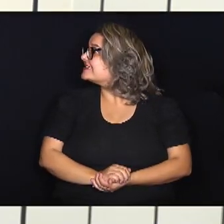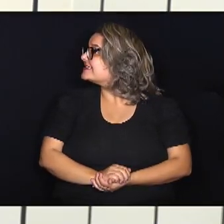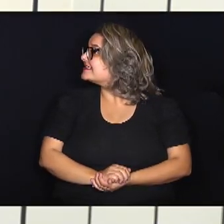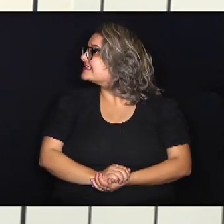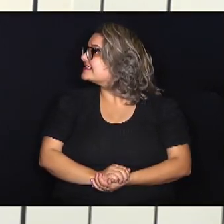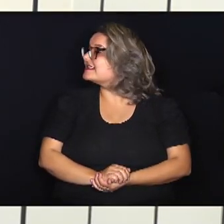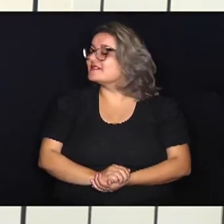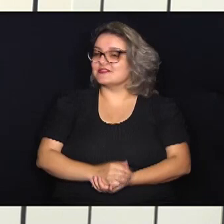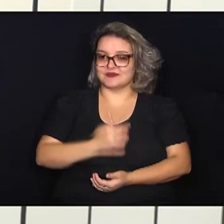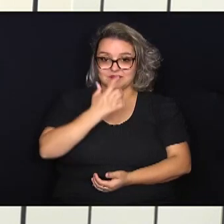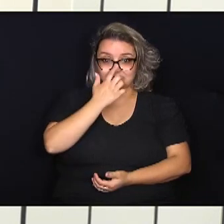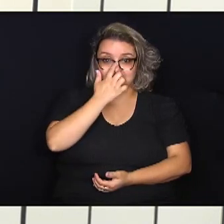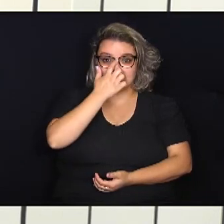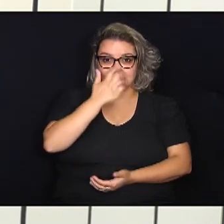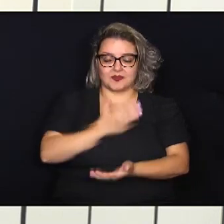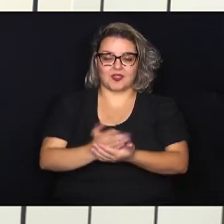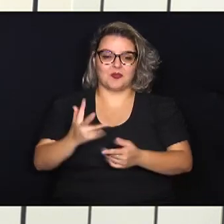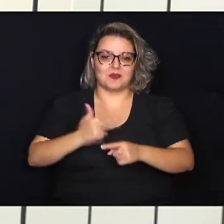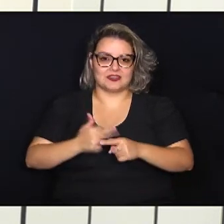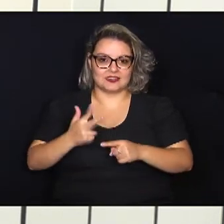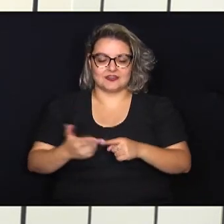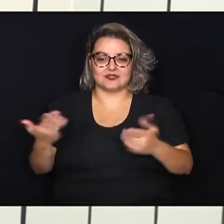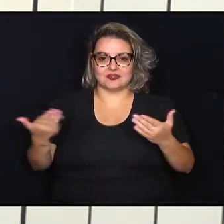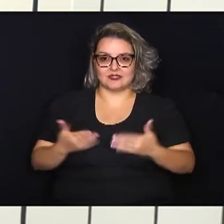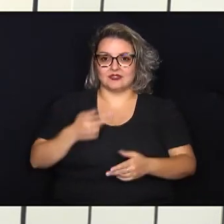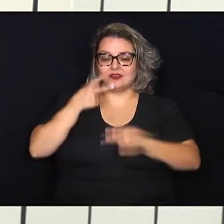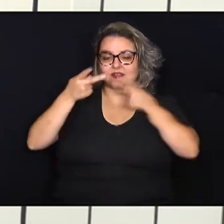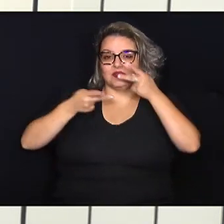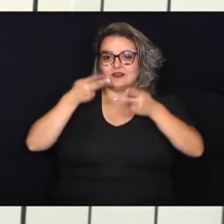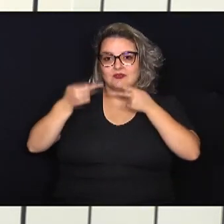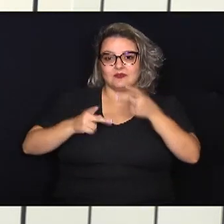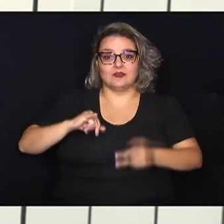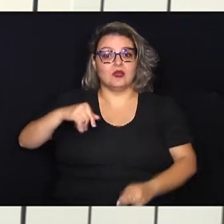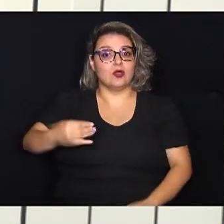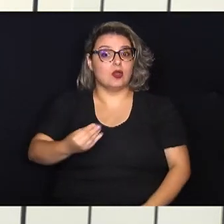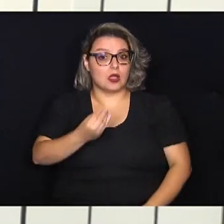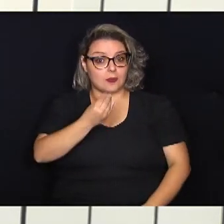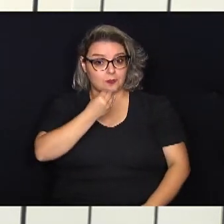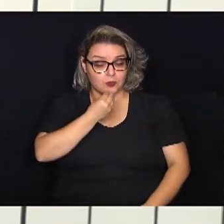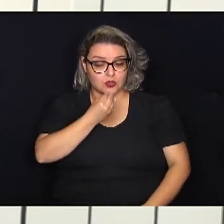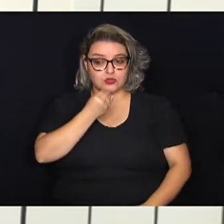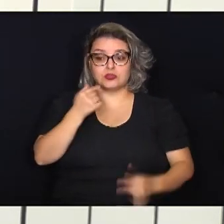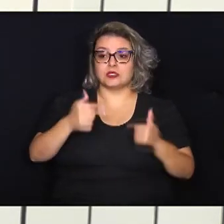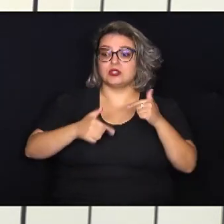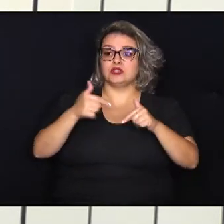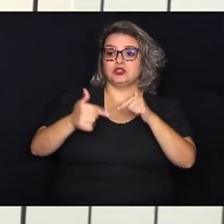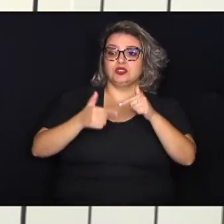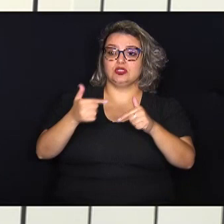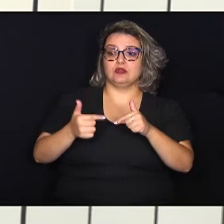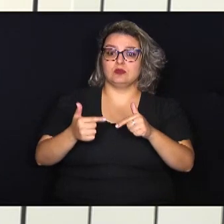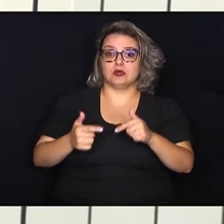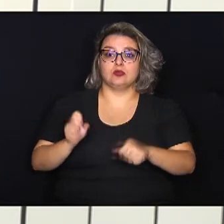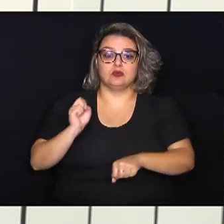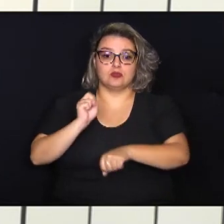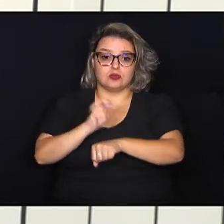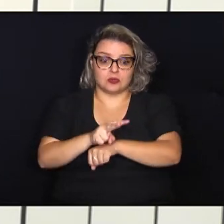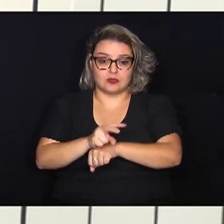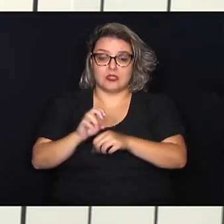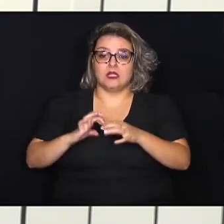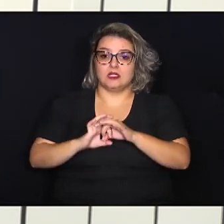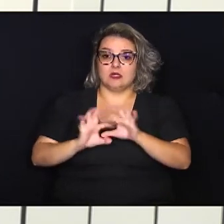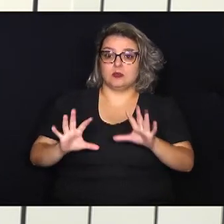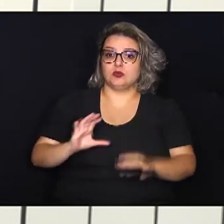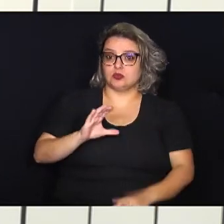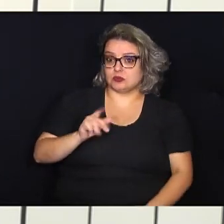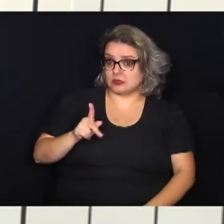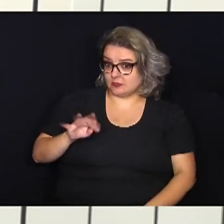E a gente começa a edição de hoje falando de oportunidades de trabalho com as vagas disponíveis no